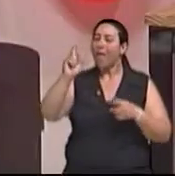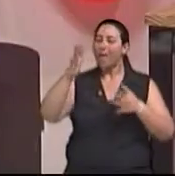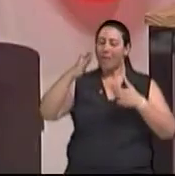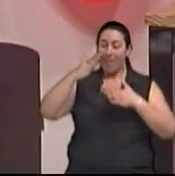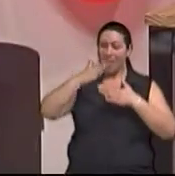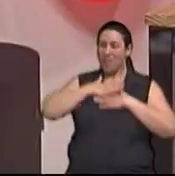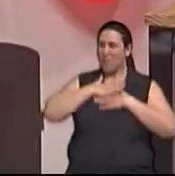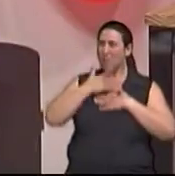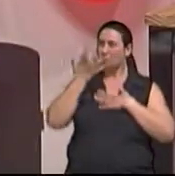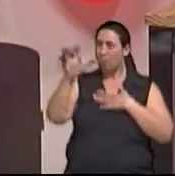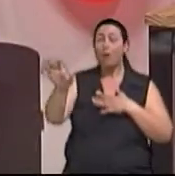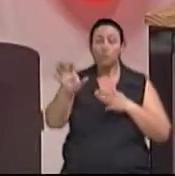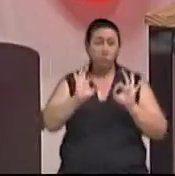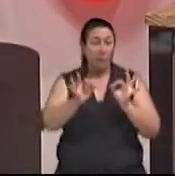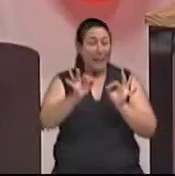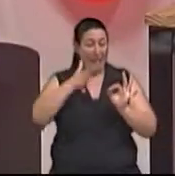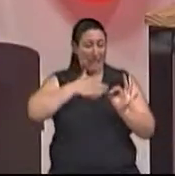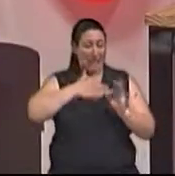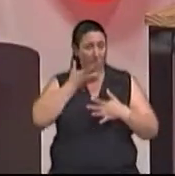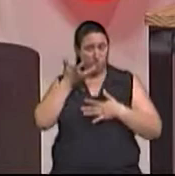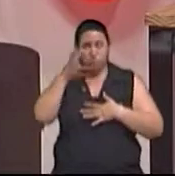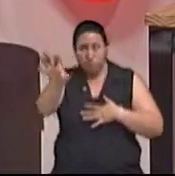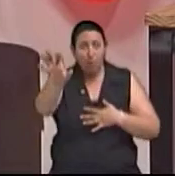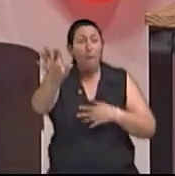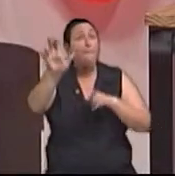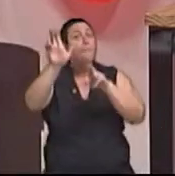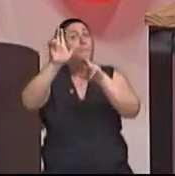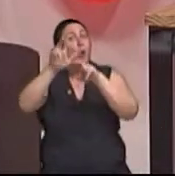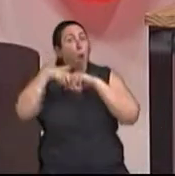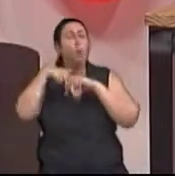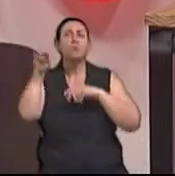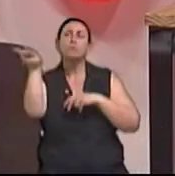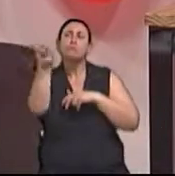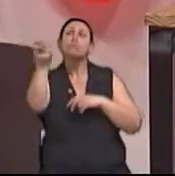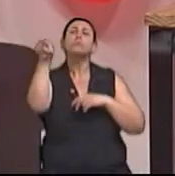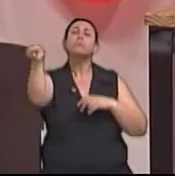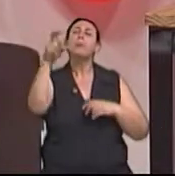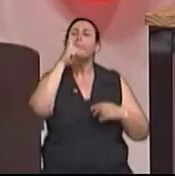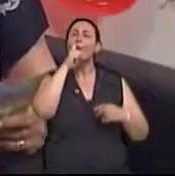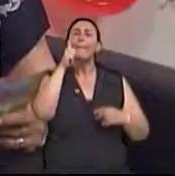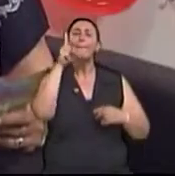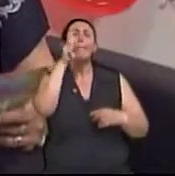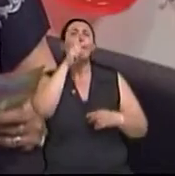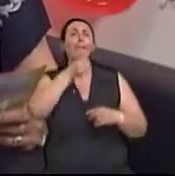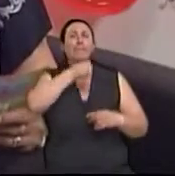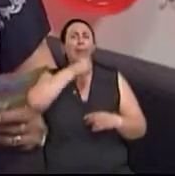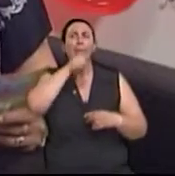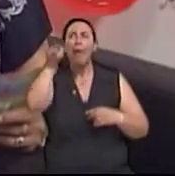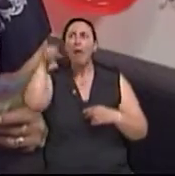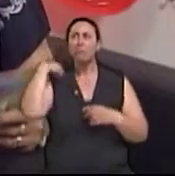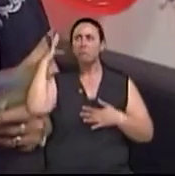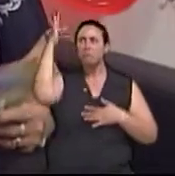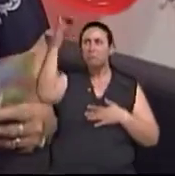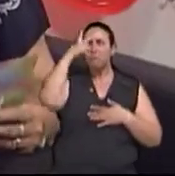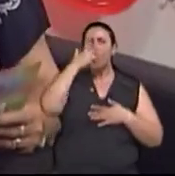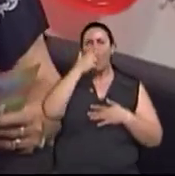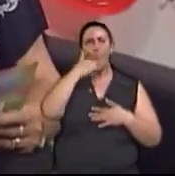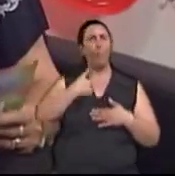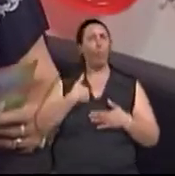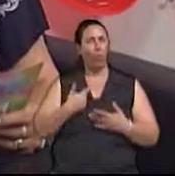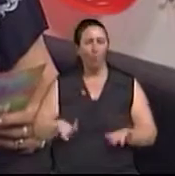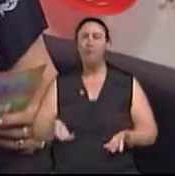está envelhecendo e também com o fato de você se sentir desamparada ah ok estão vendo como a gente aprende aqui no viva bem